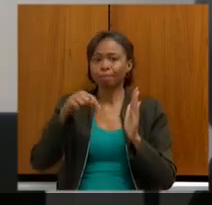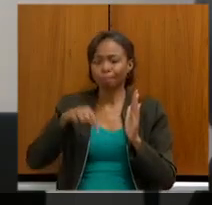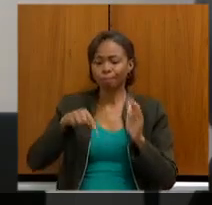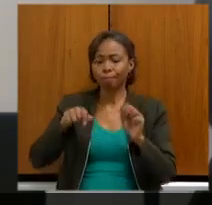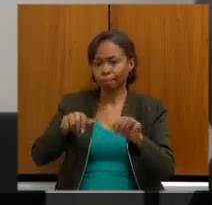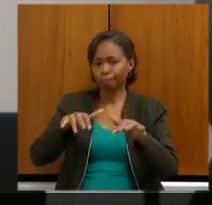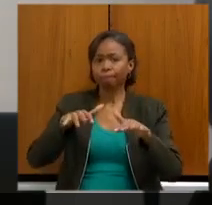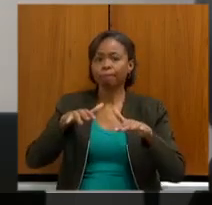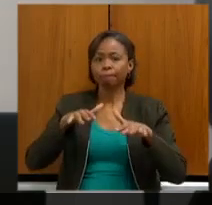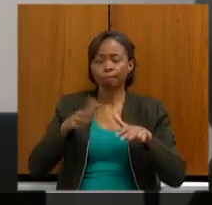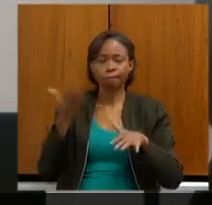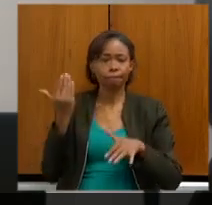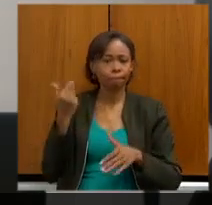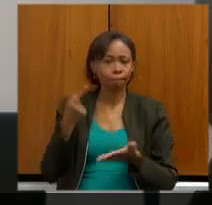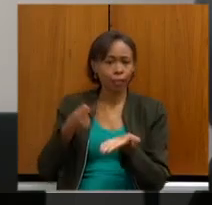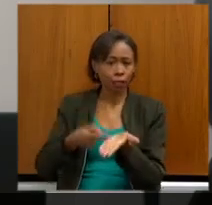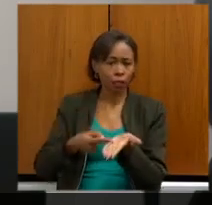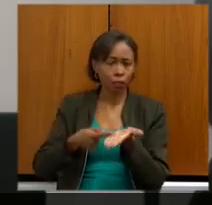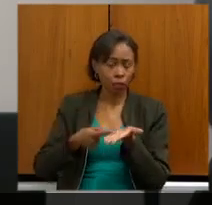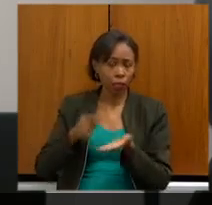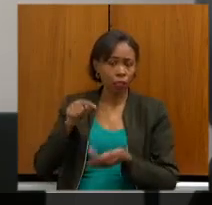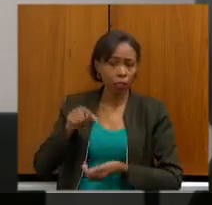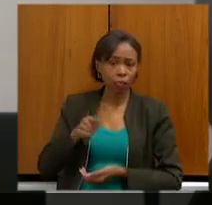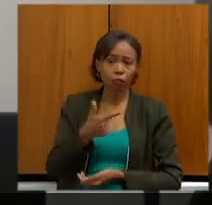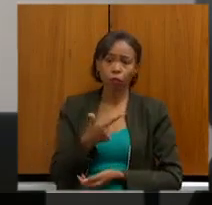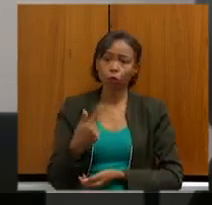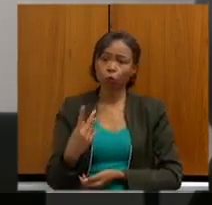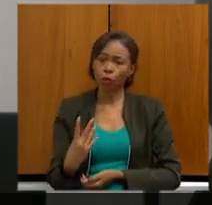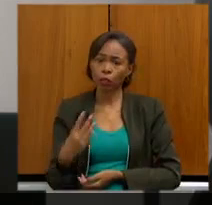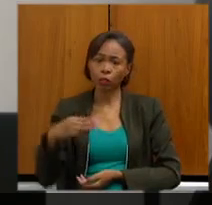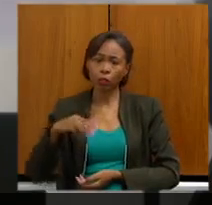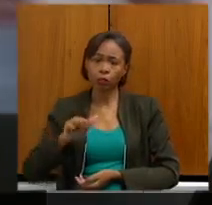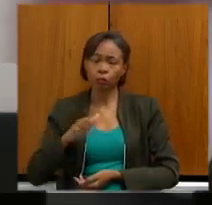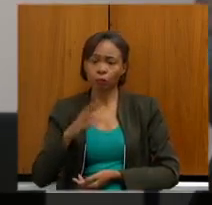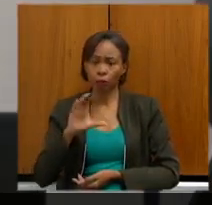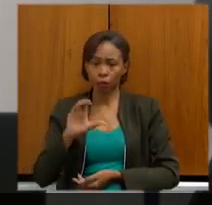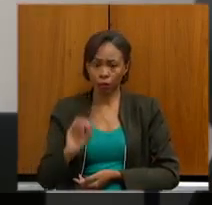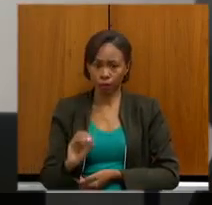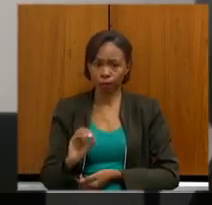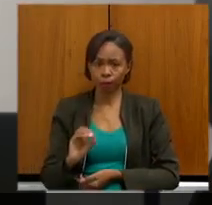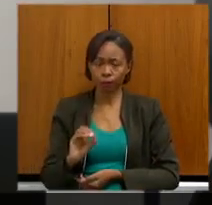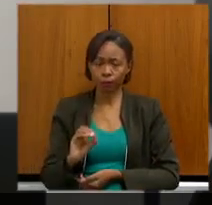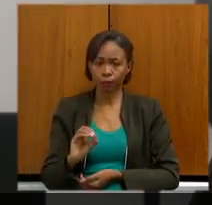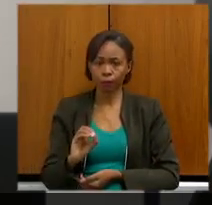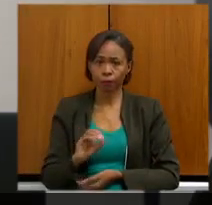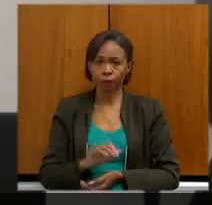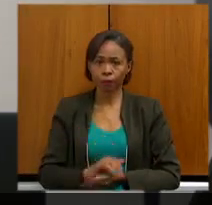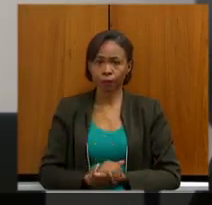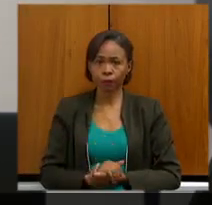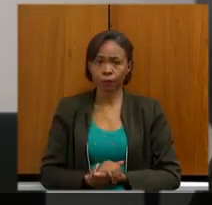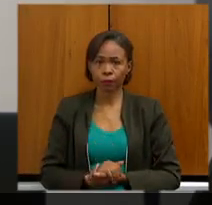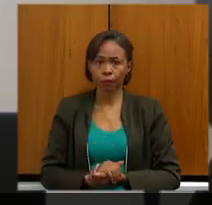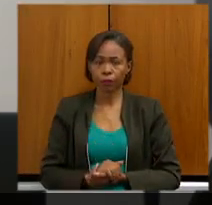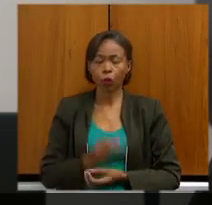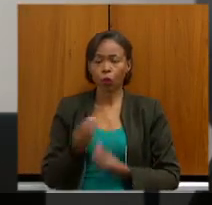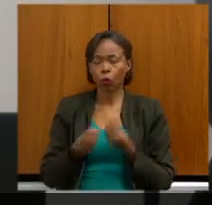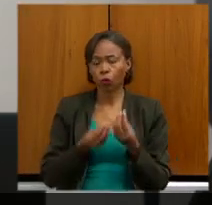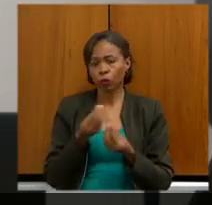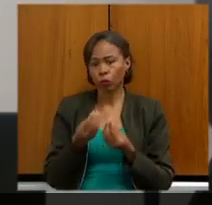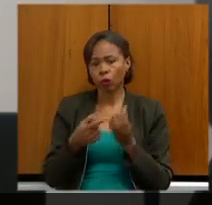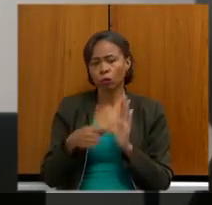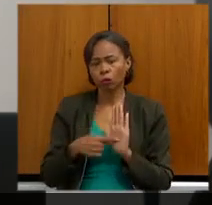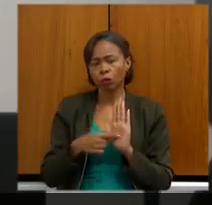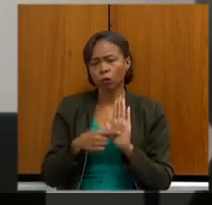de convidados realizada por essa comissão no dia 24 de março de que de que forma